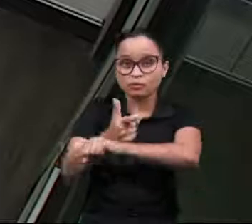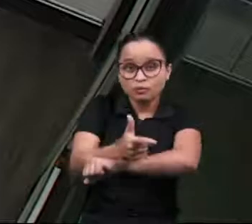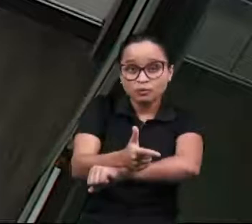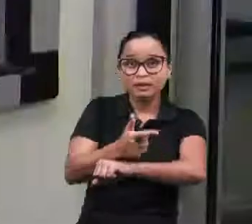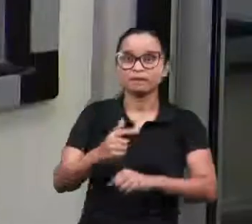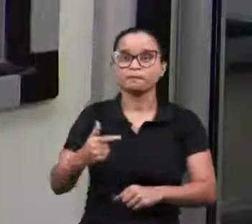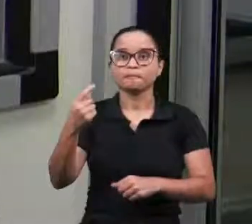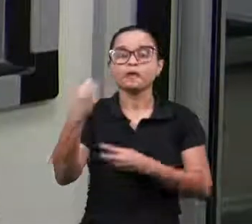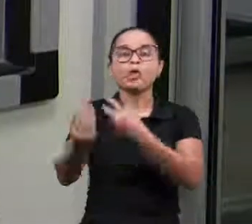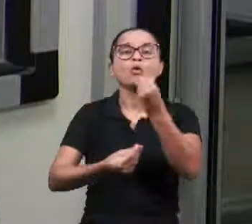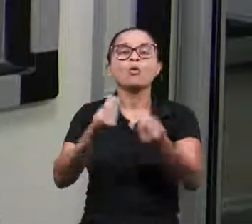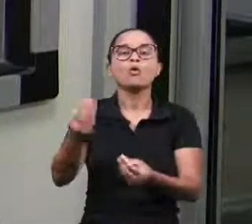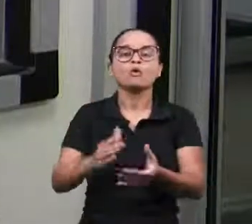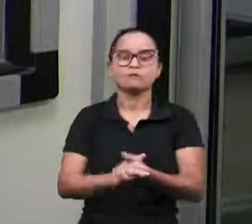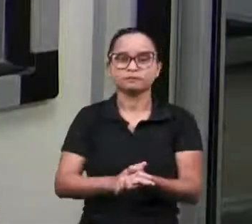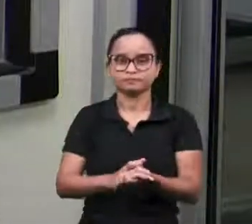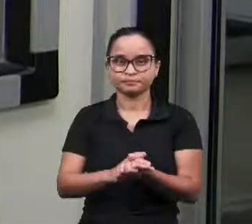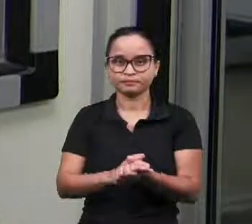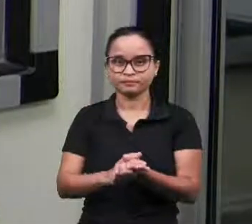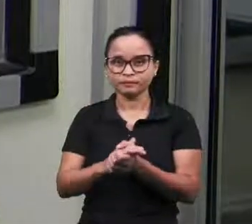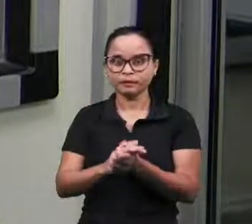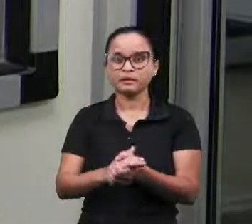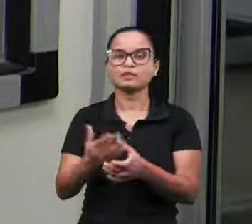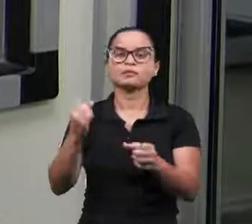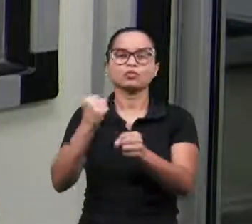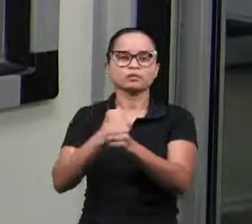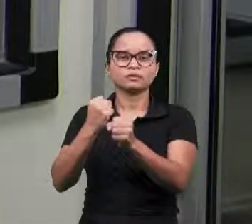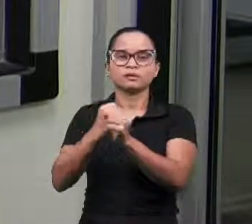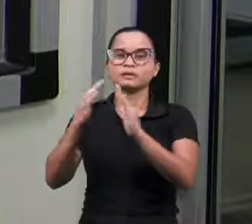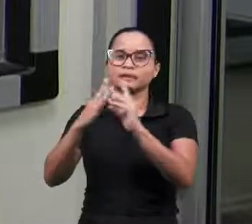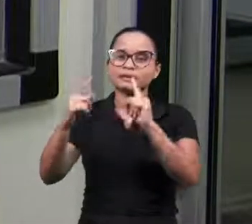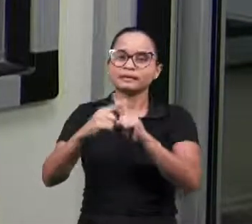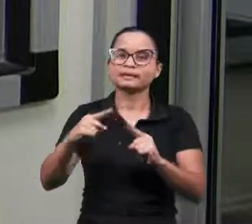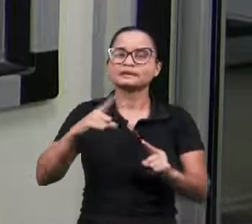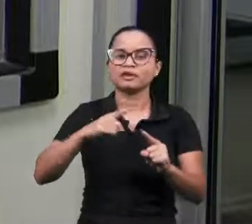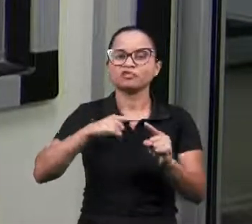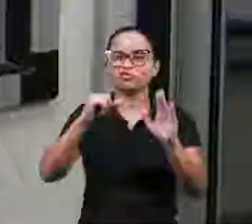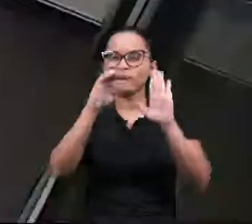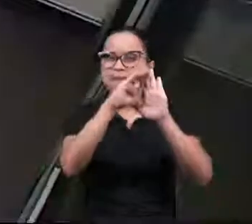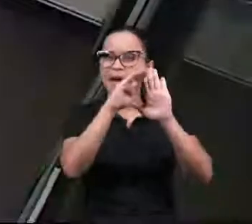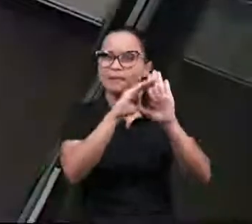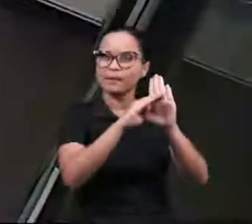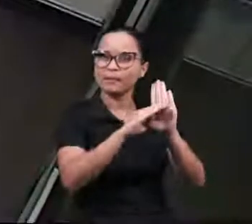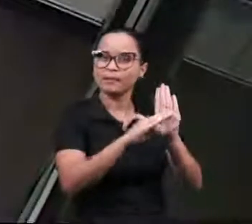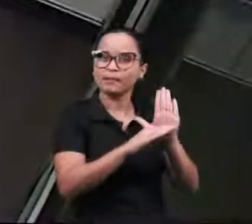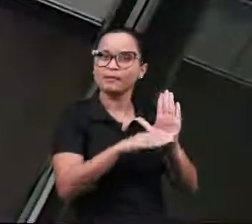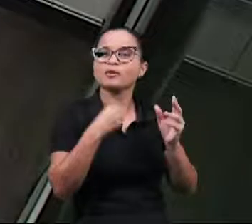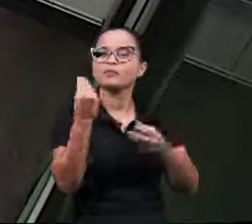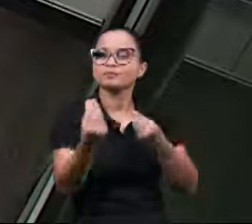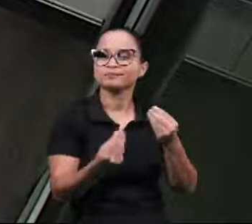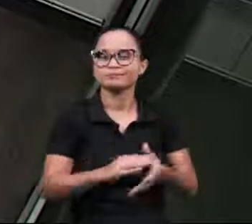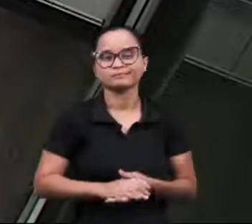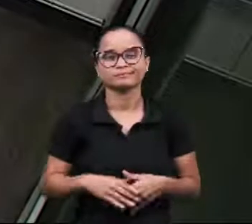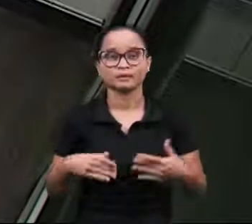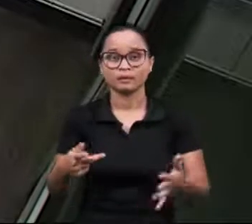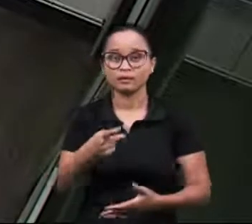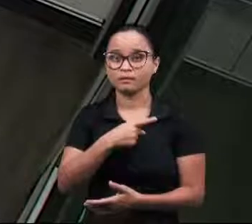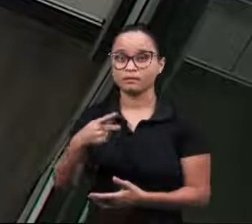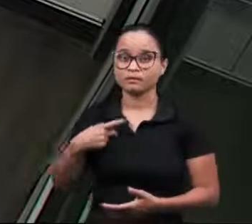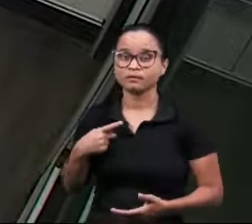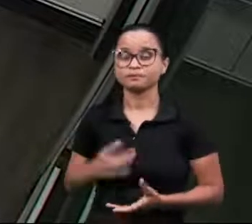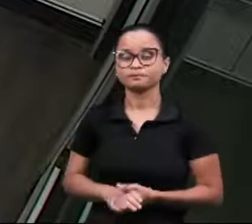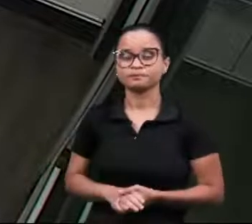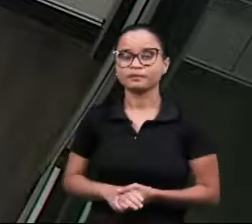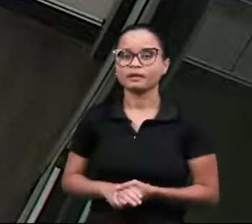o passo a passo, né? Maravilha, né? Louvado seja o nome do senhor. Pastor, agora faltando